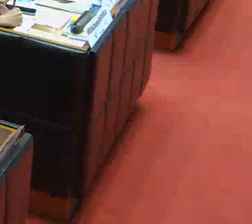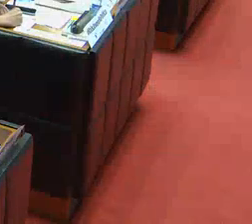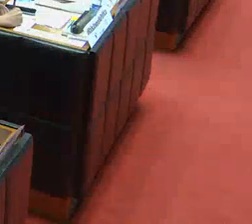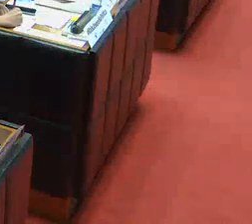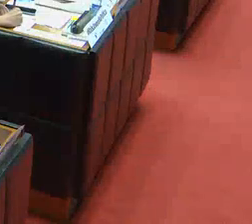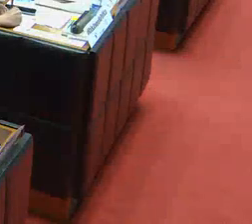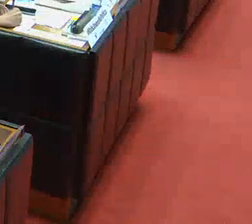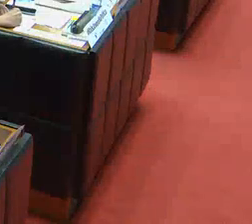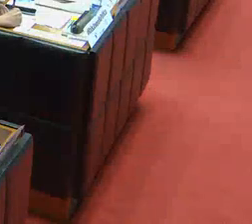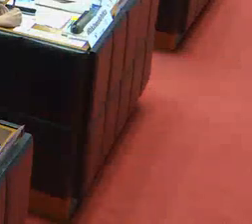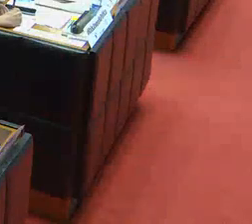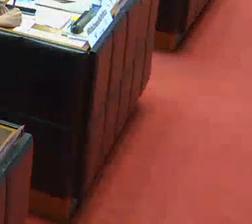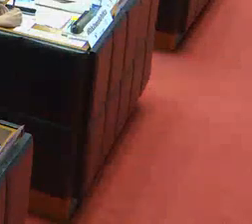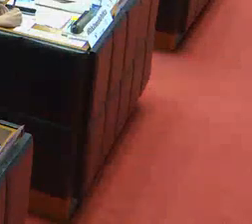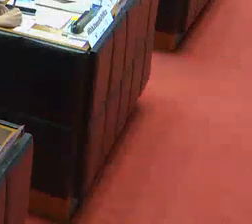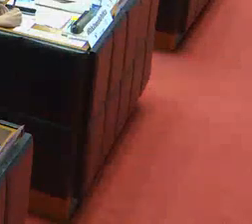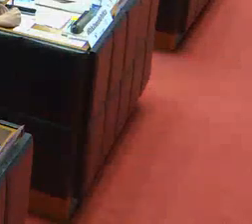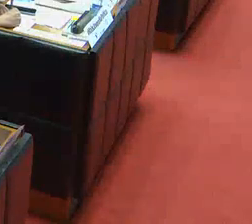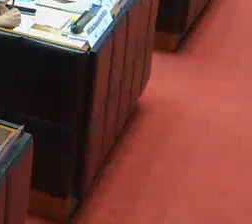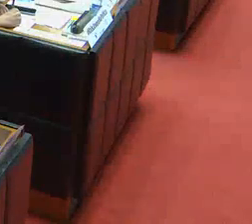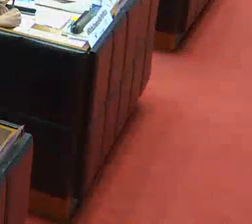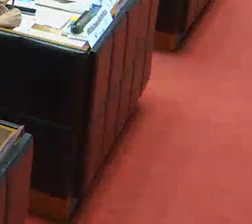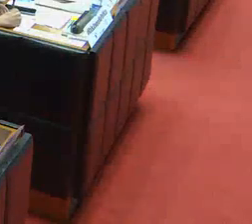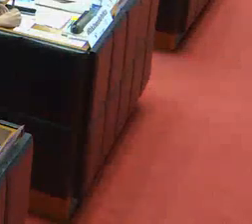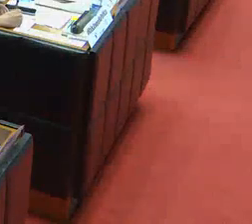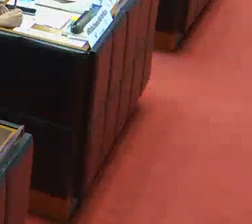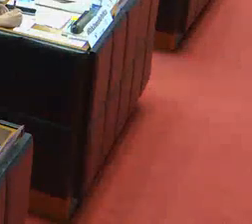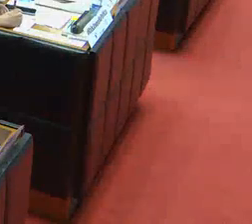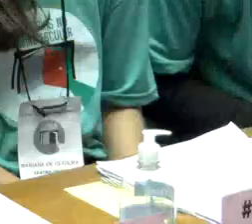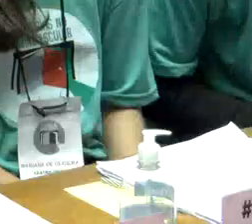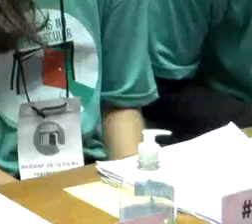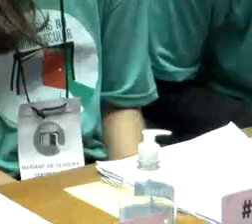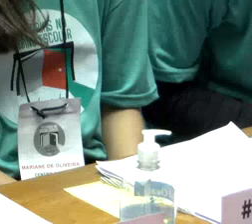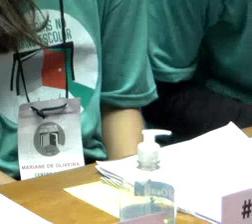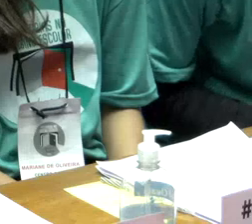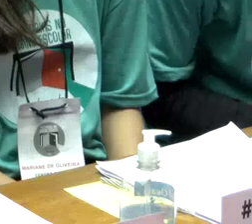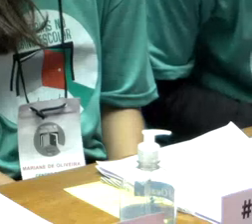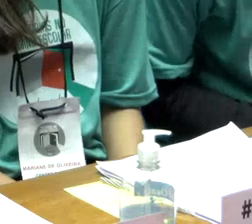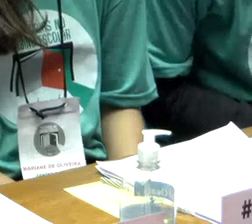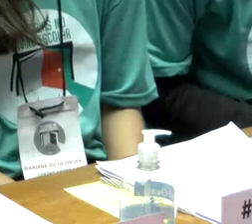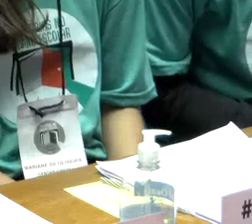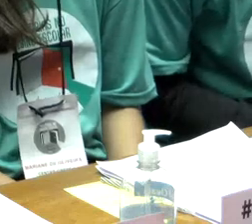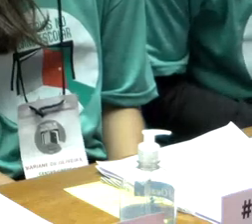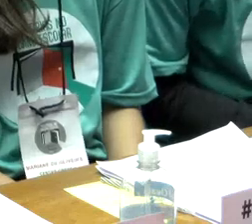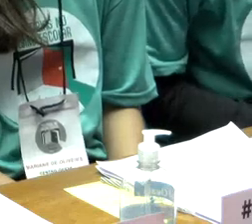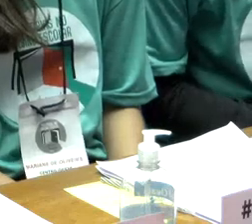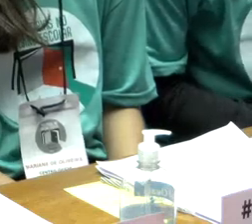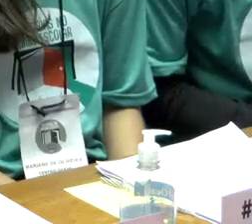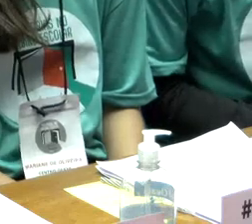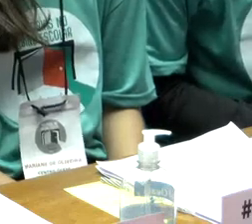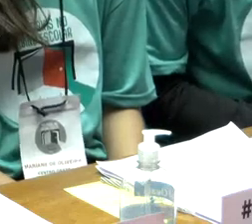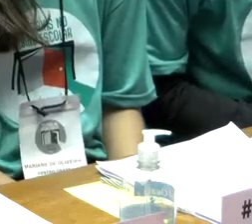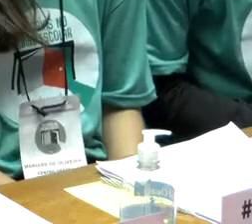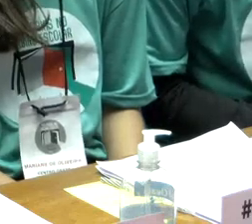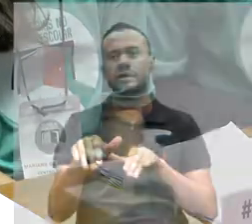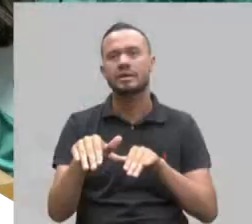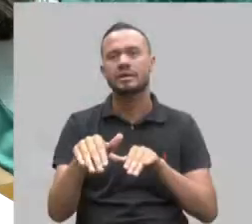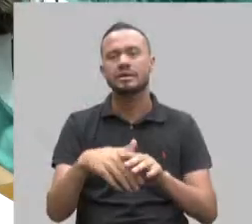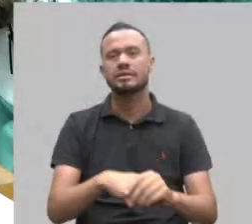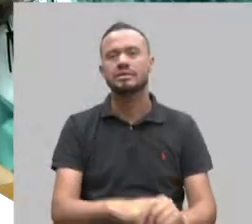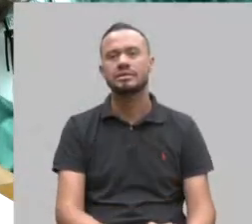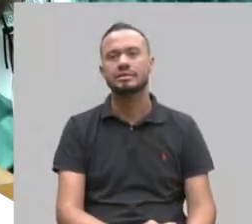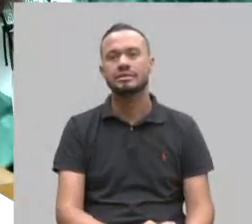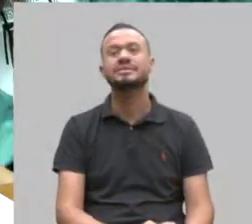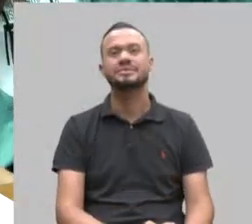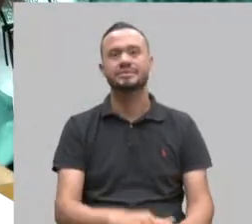que qual mês estamos nós estamos em setembro eu acho que todo mundo sabe que setembro é o mês da prevenção ao suicídio o mês da Saúde Mental e a nossa